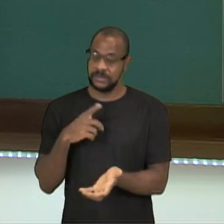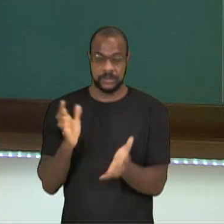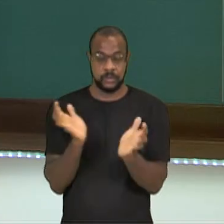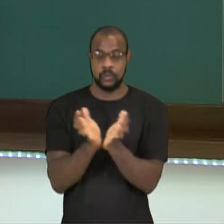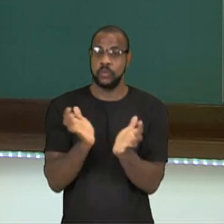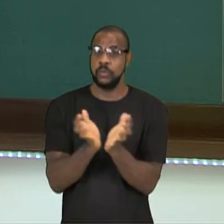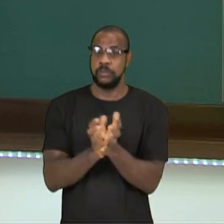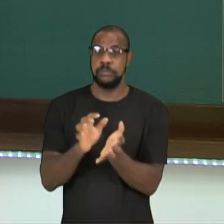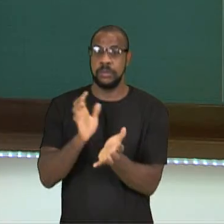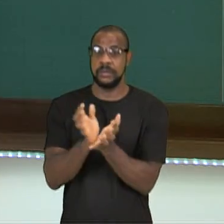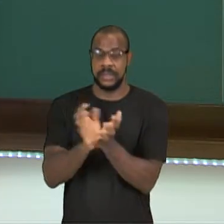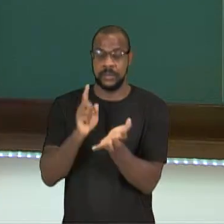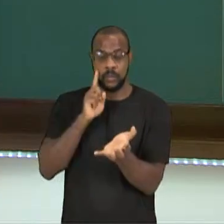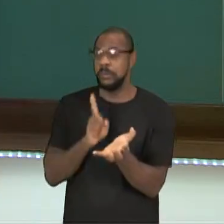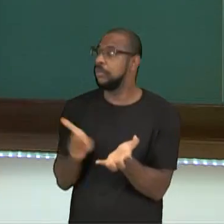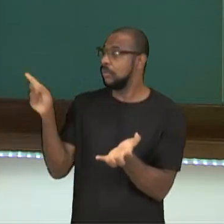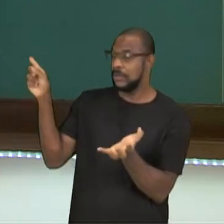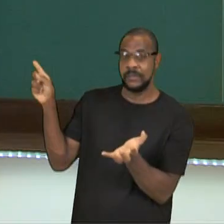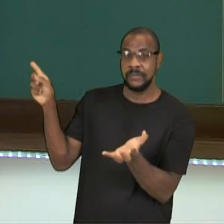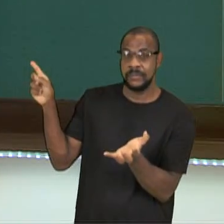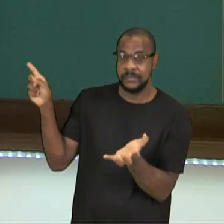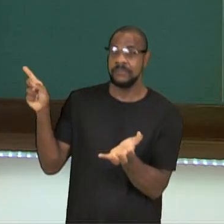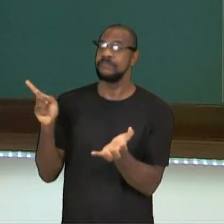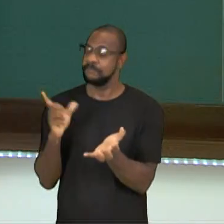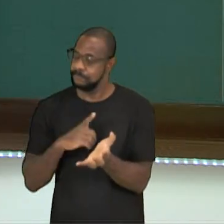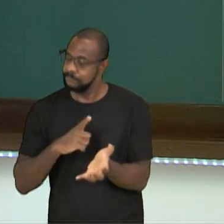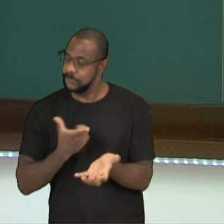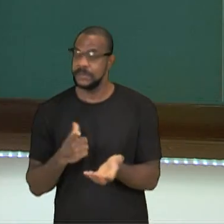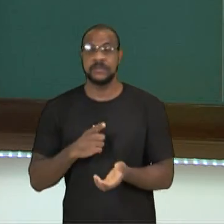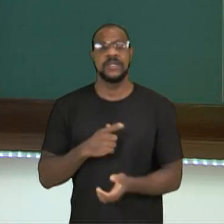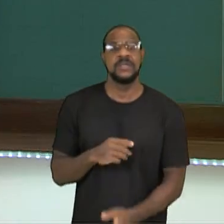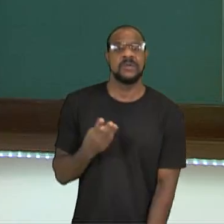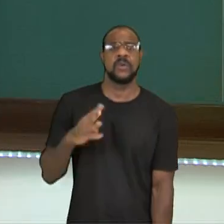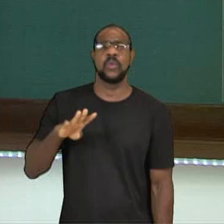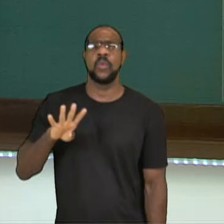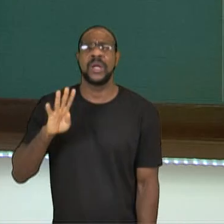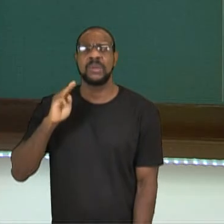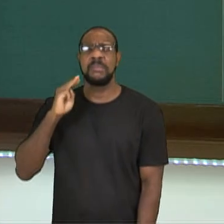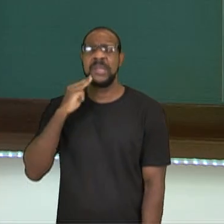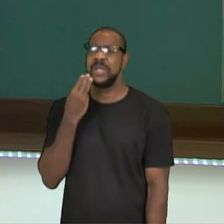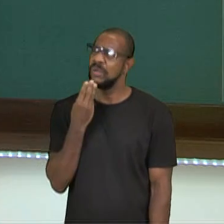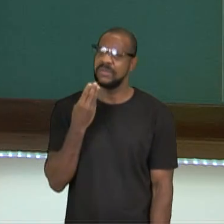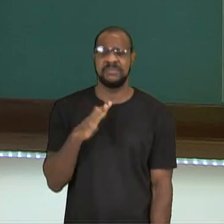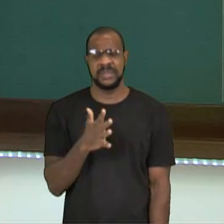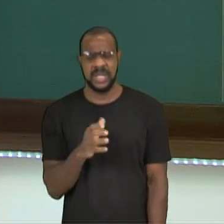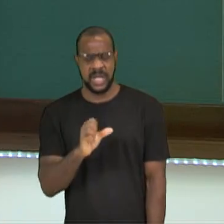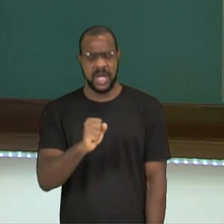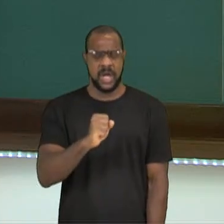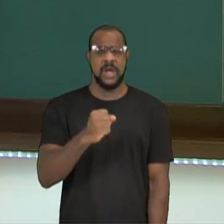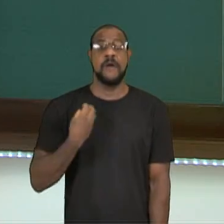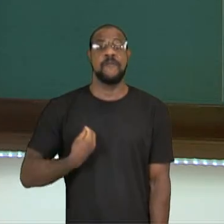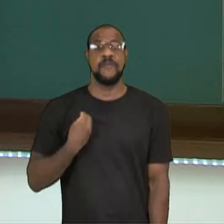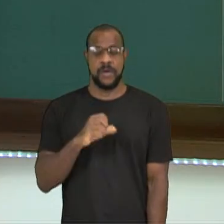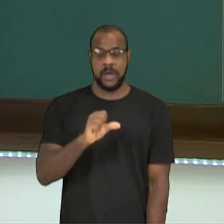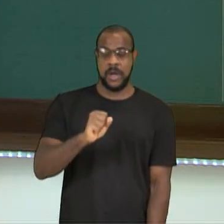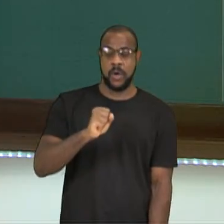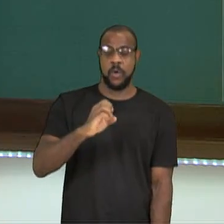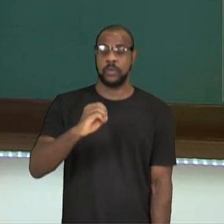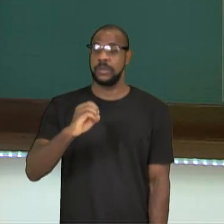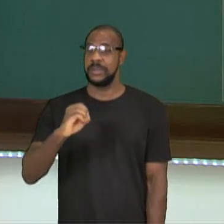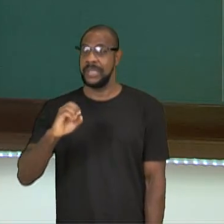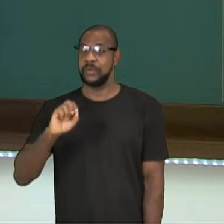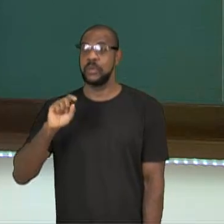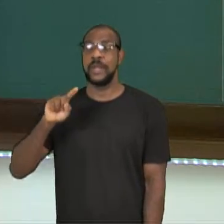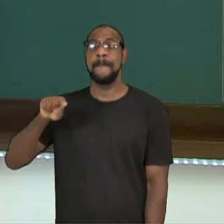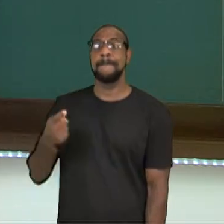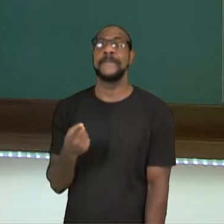Australopithecus, entre 3,5, já havia até 4 milhões, e ela, durante cerca de 800 mil anos, ambas espécies,